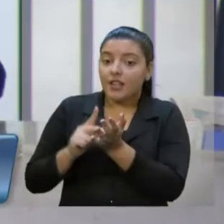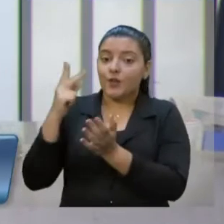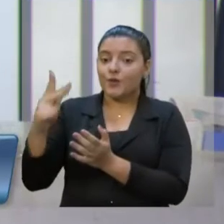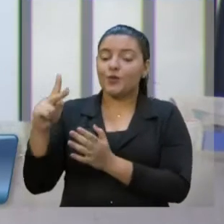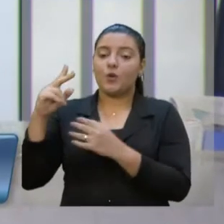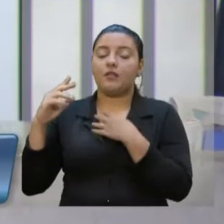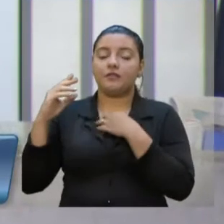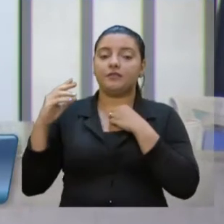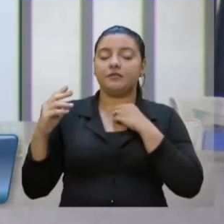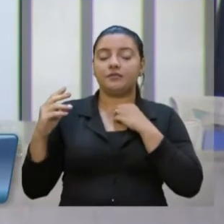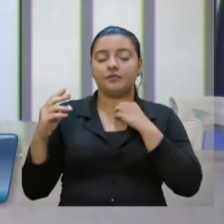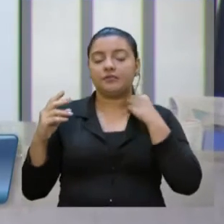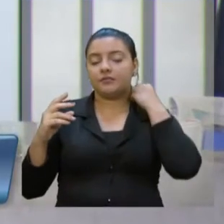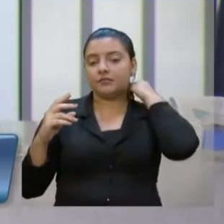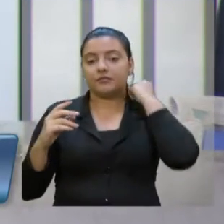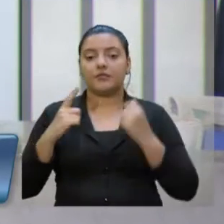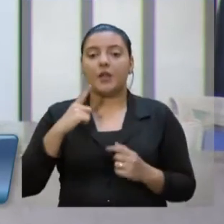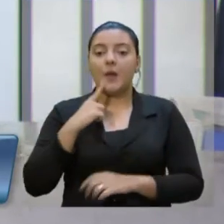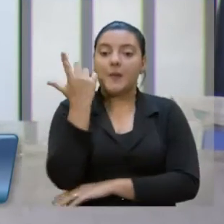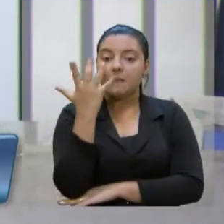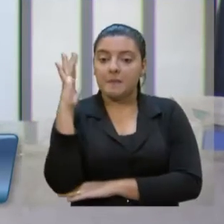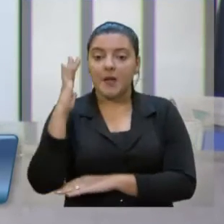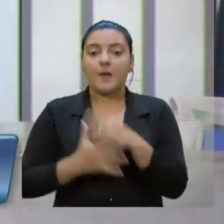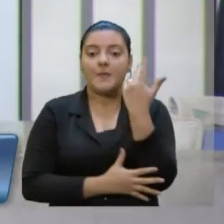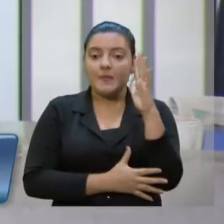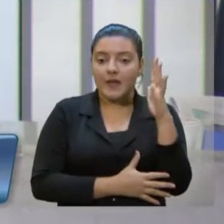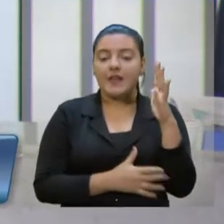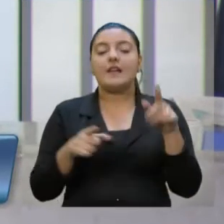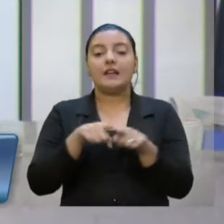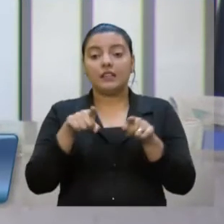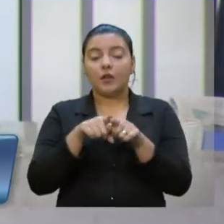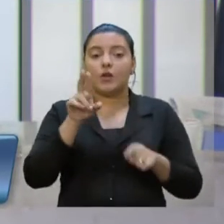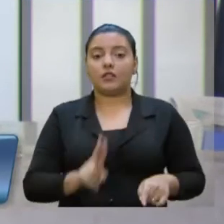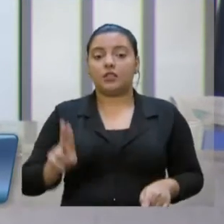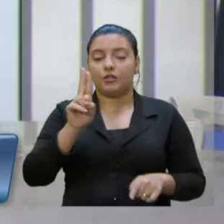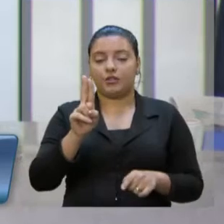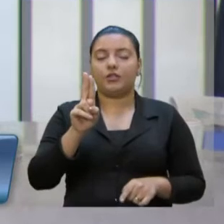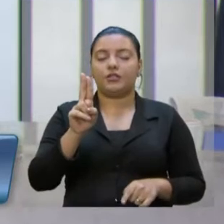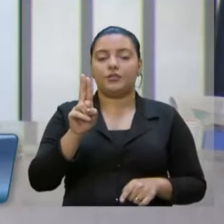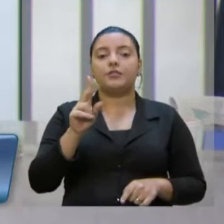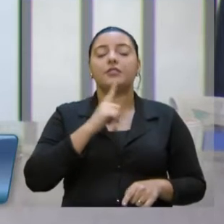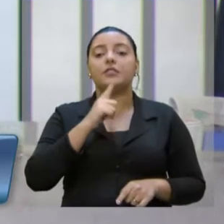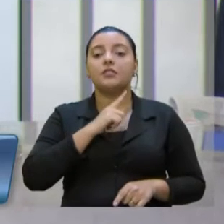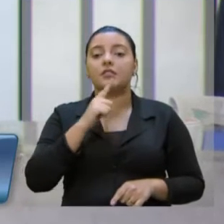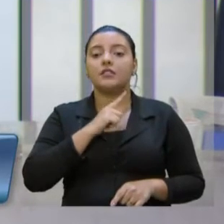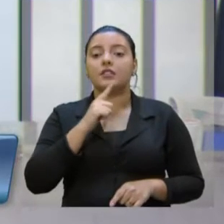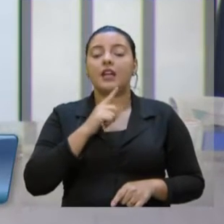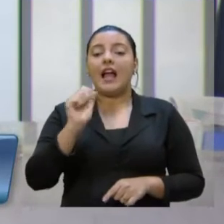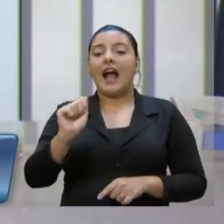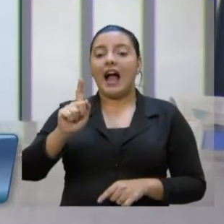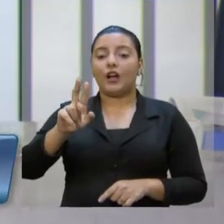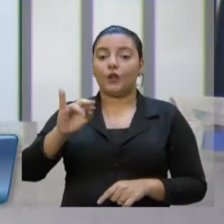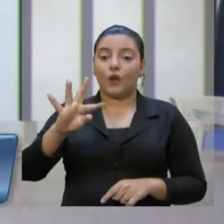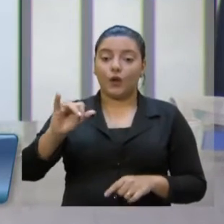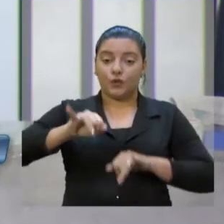sua intimidade, com relação ao meio ambiente, com relação ao uso desses agrotóxicos, para ver se o parlamento e